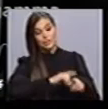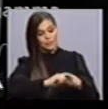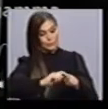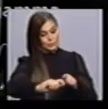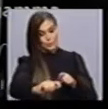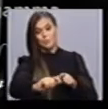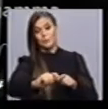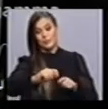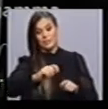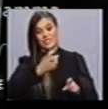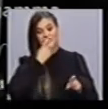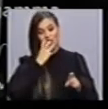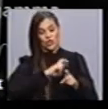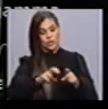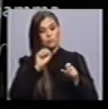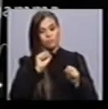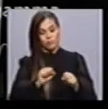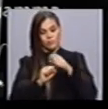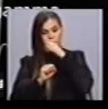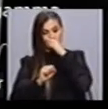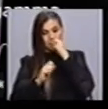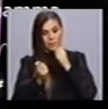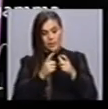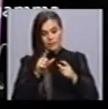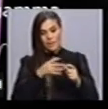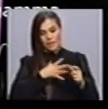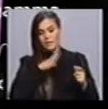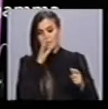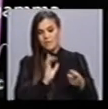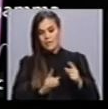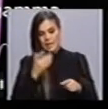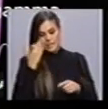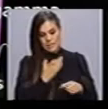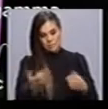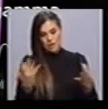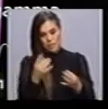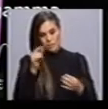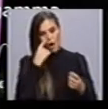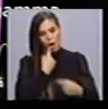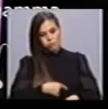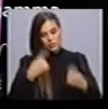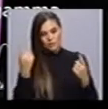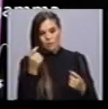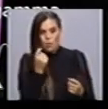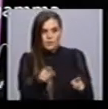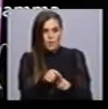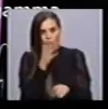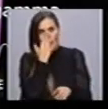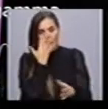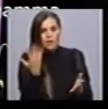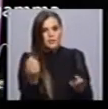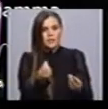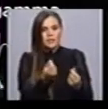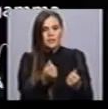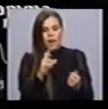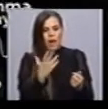ondas energéticas, de estrelas energéticas, deixa-me dizer-te que esta semana, aliás, foi também apresentado quase como um outro espécie de